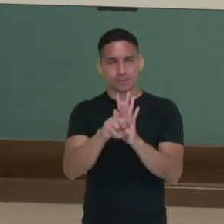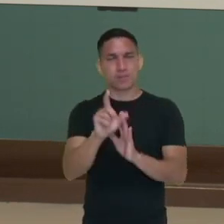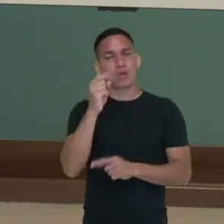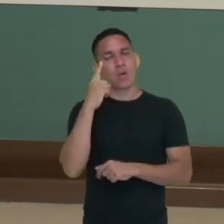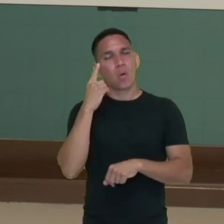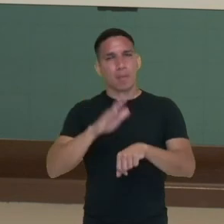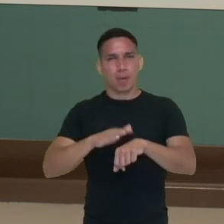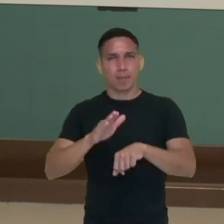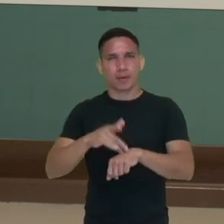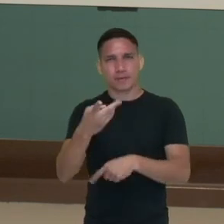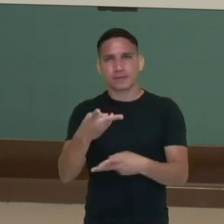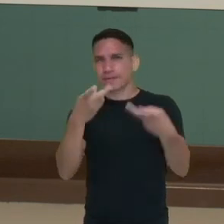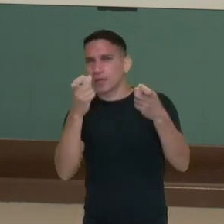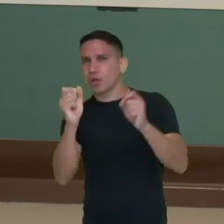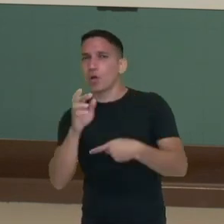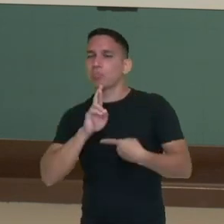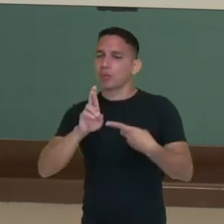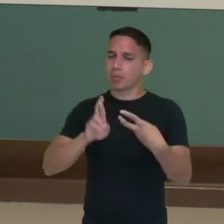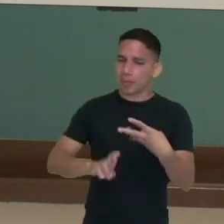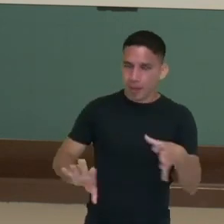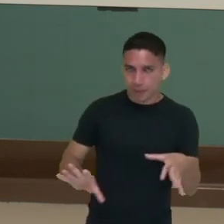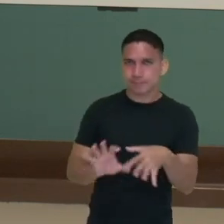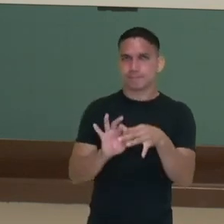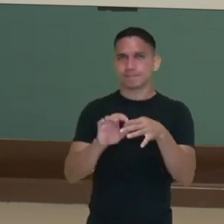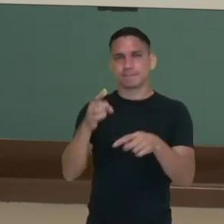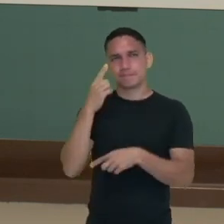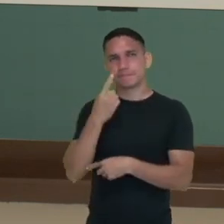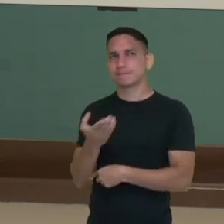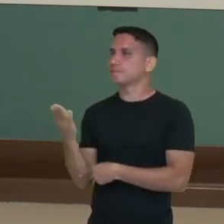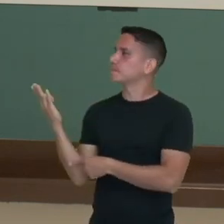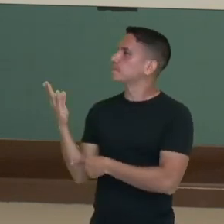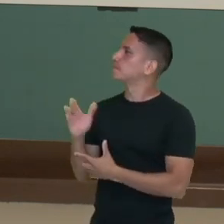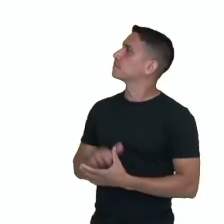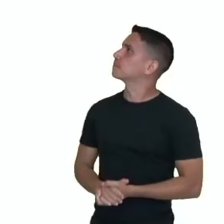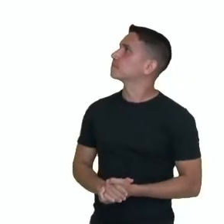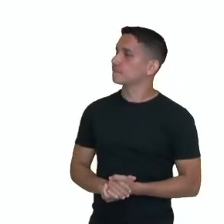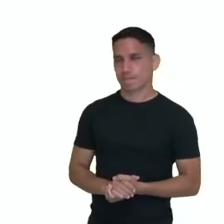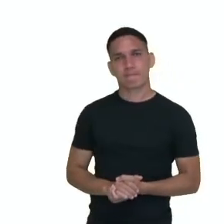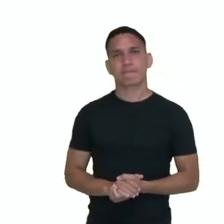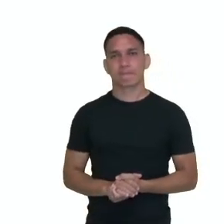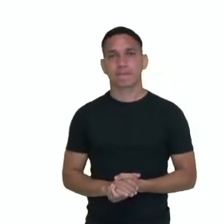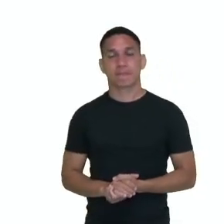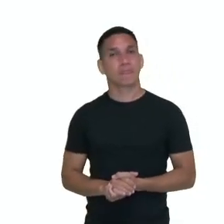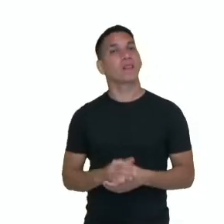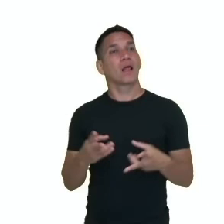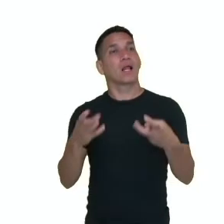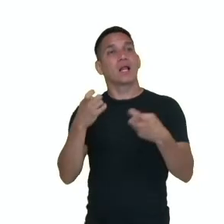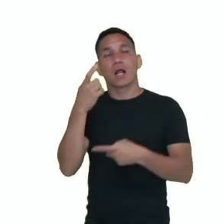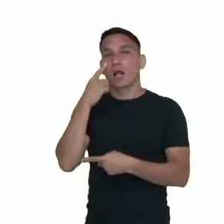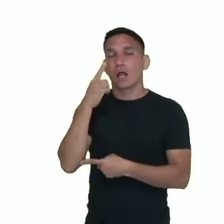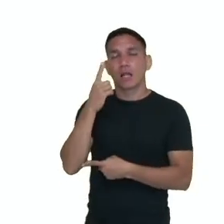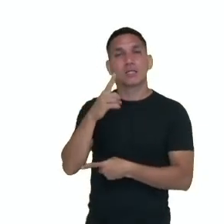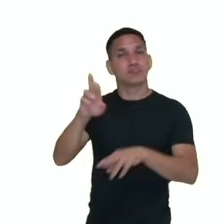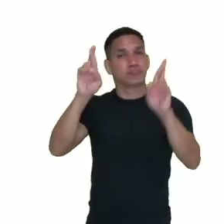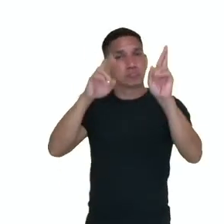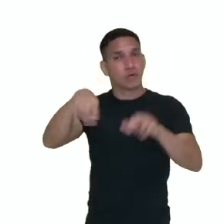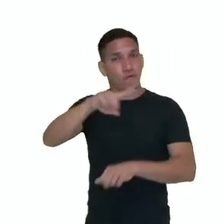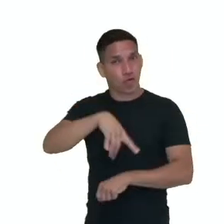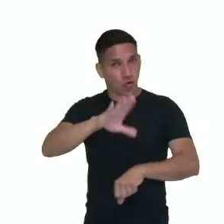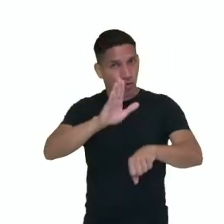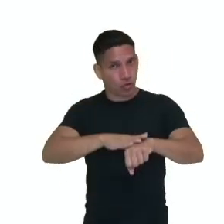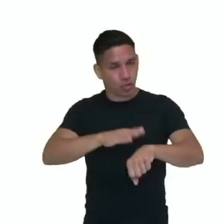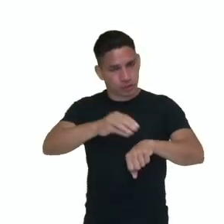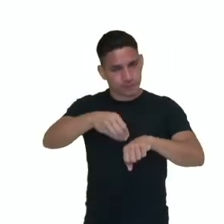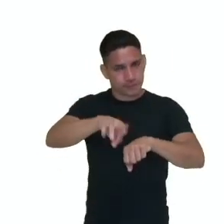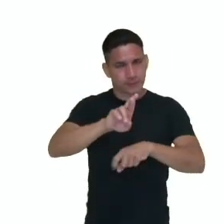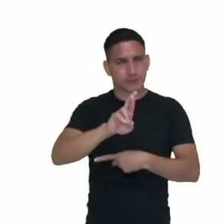você deve ter lido aí e colocado a sua resposta também. Vamos ver aqui então, olha só. Espera-se então que você aí, né, de acordo com os dados